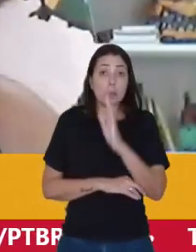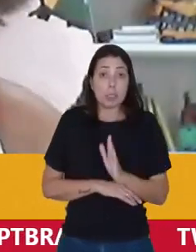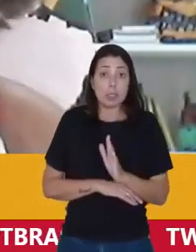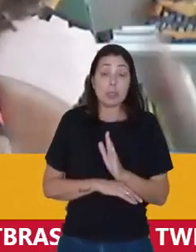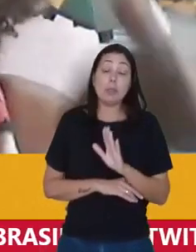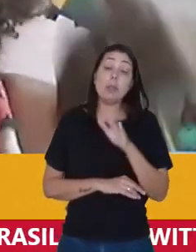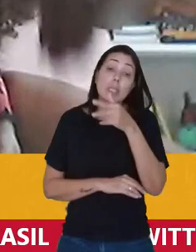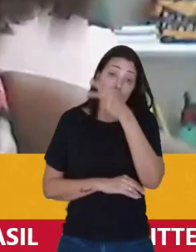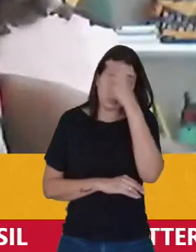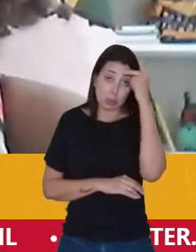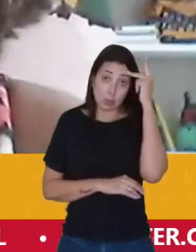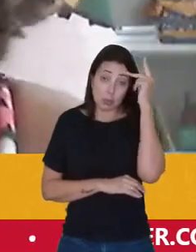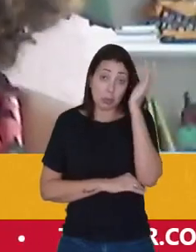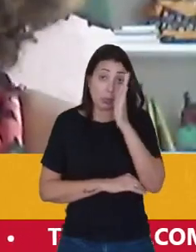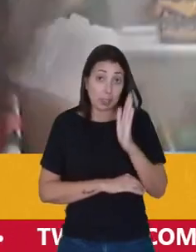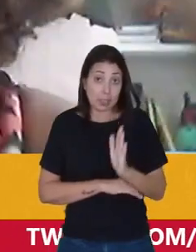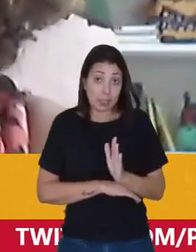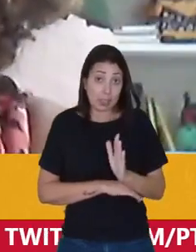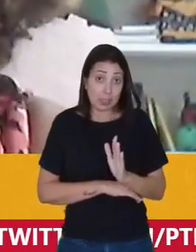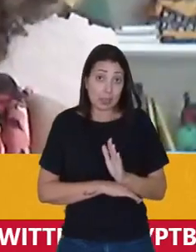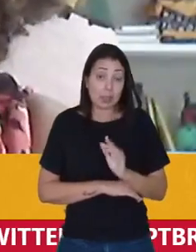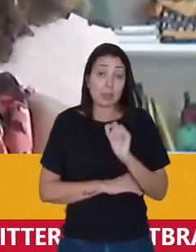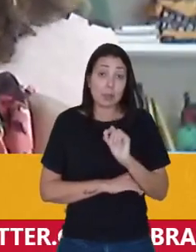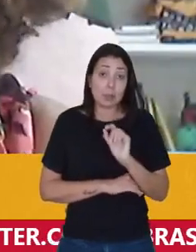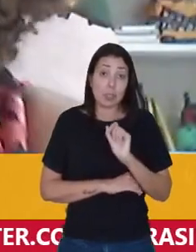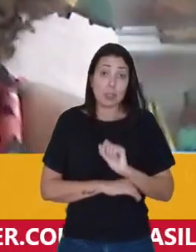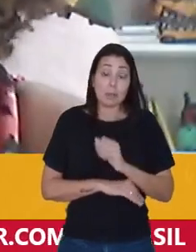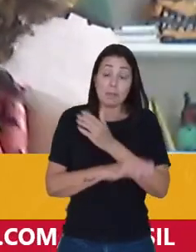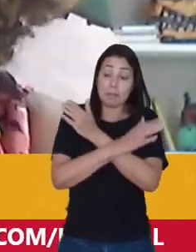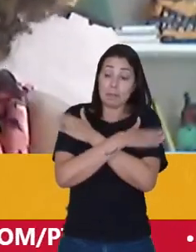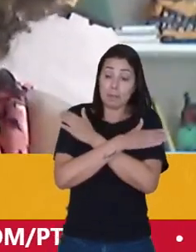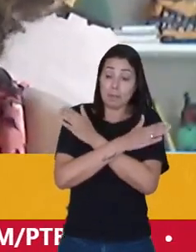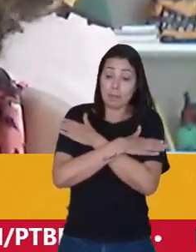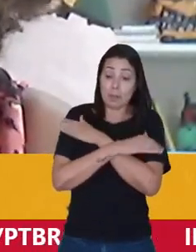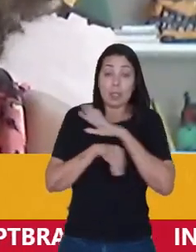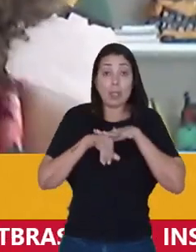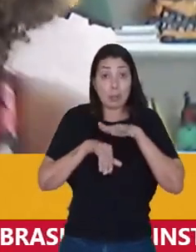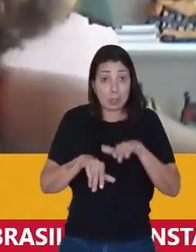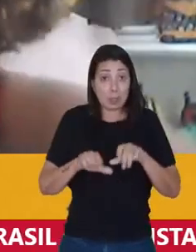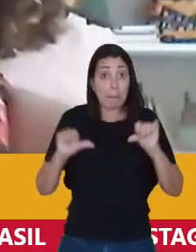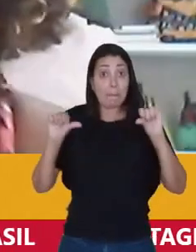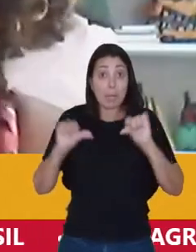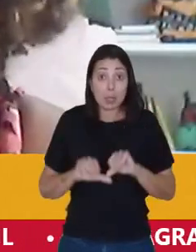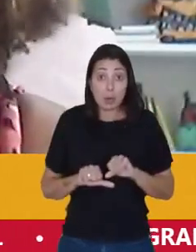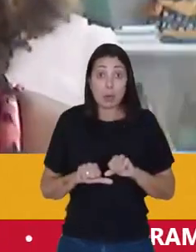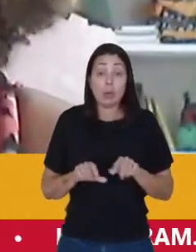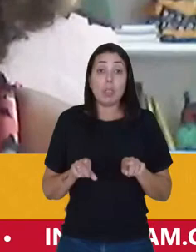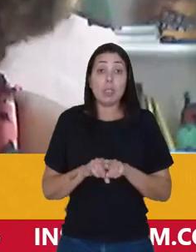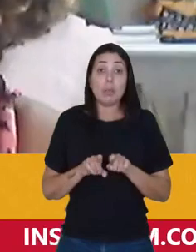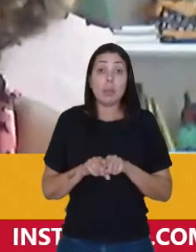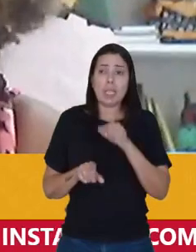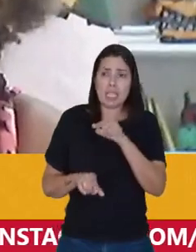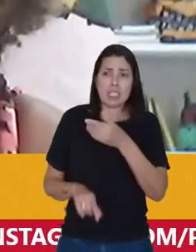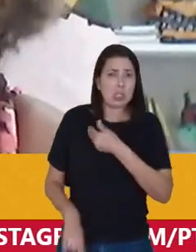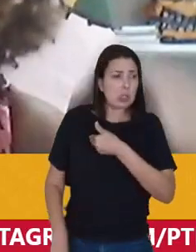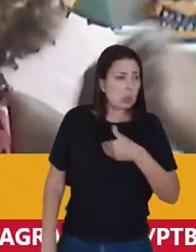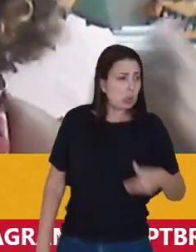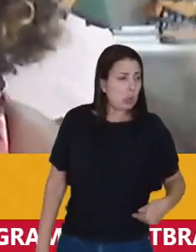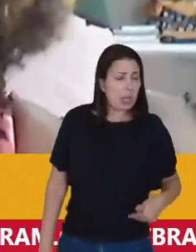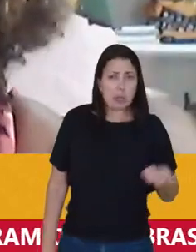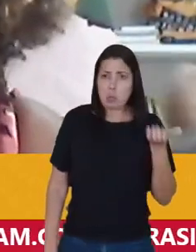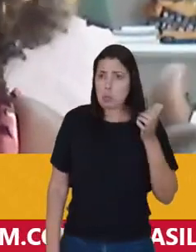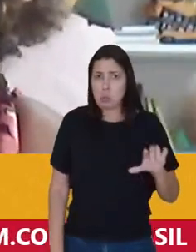e o brasileiro, com um alto índice de desemprego, a pandemia piorou, e um desgoverno que se